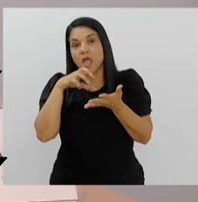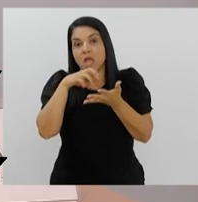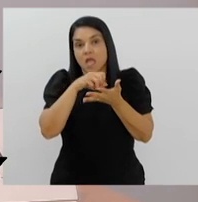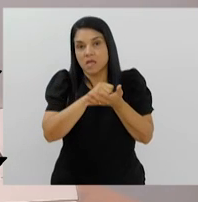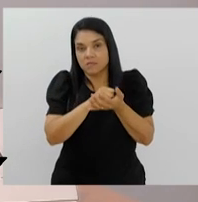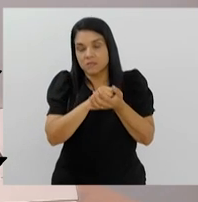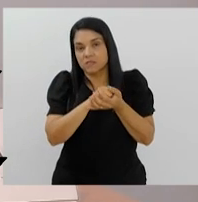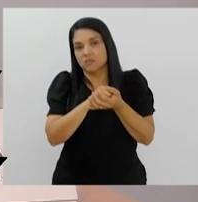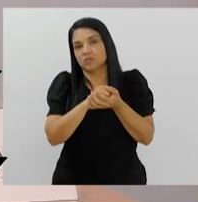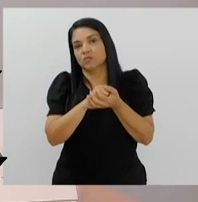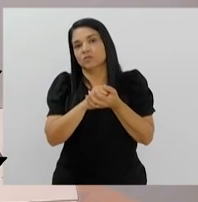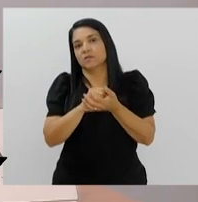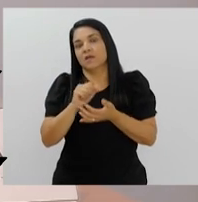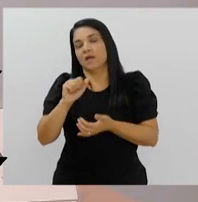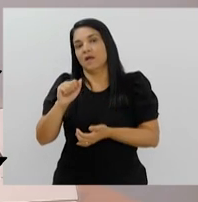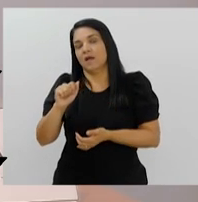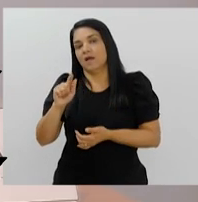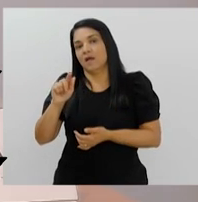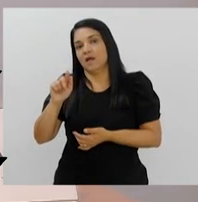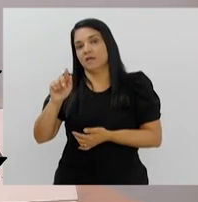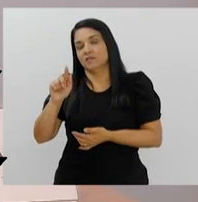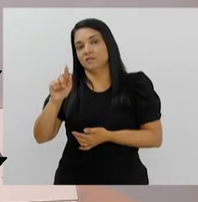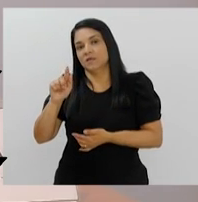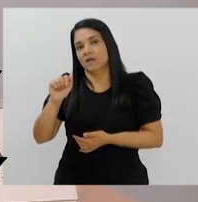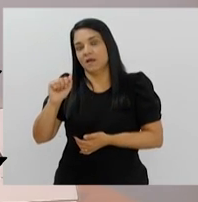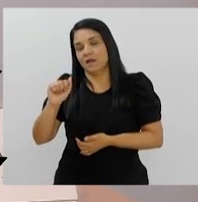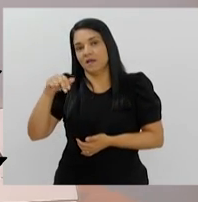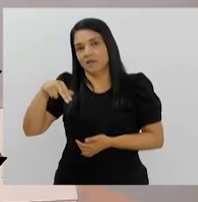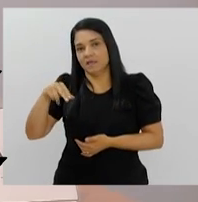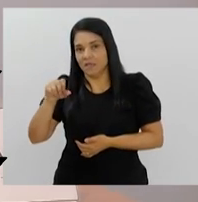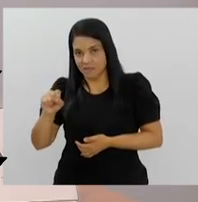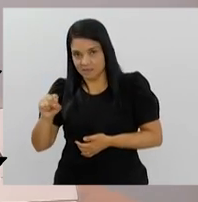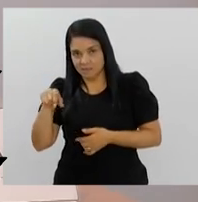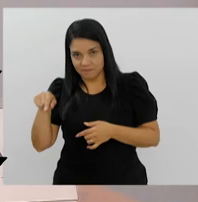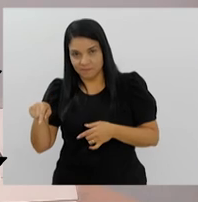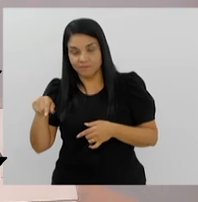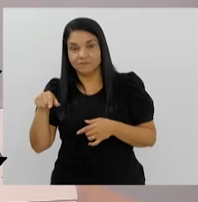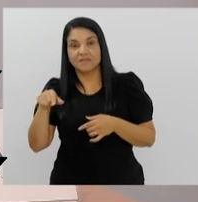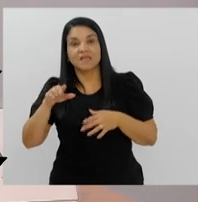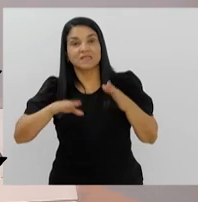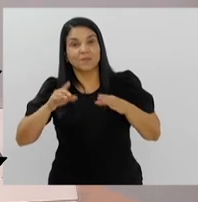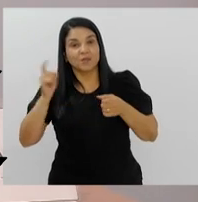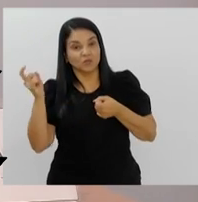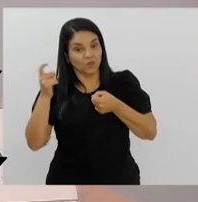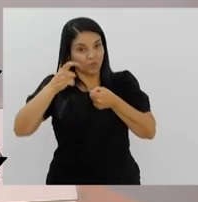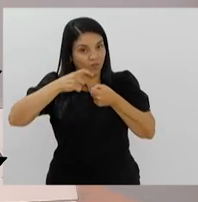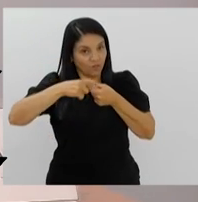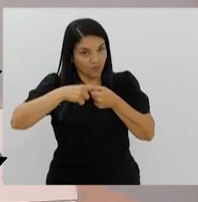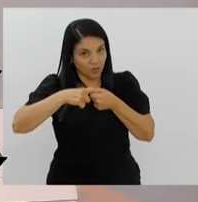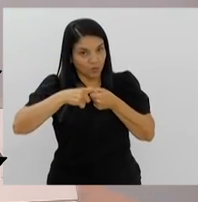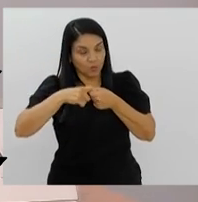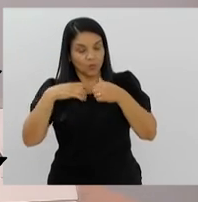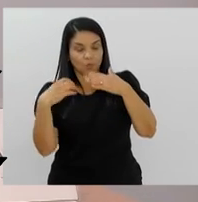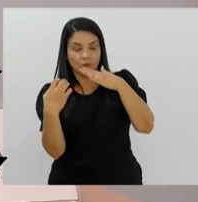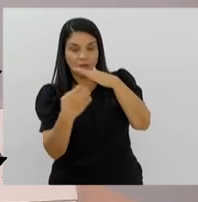agência nacional de saúde suplementar eh portanto a depender do vínculo desse beneficiário com a sua respectiva operadora